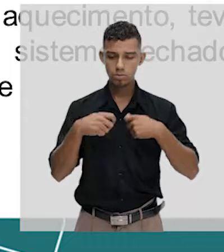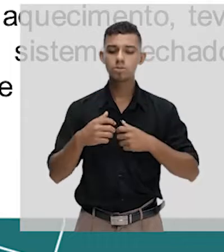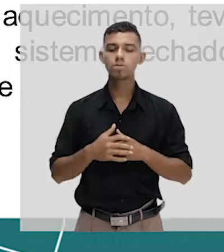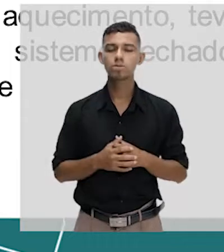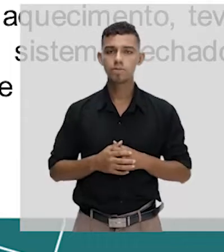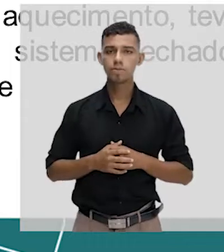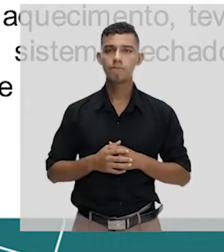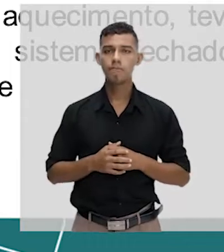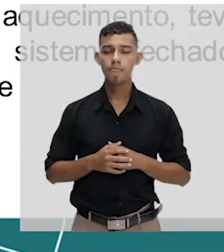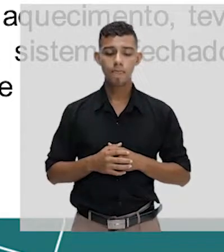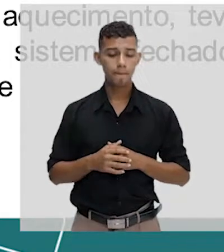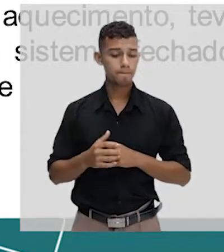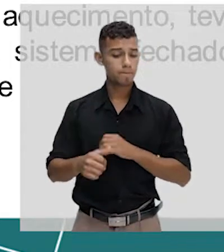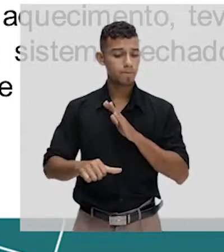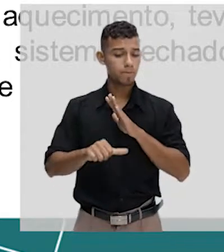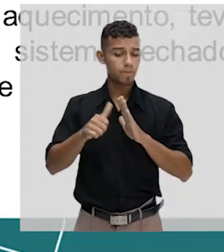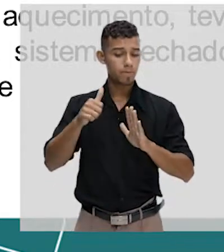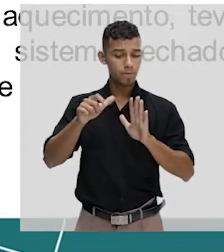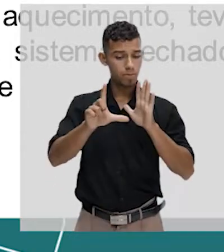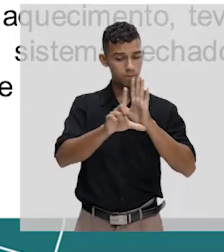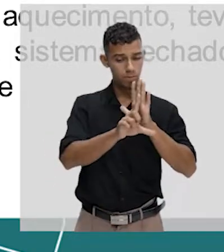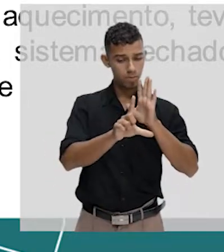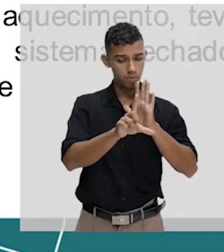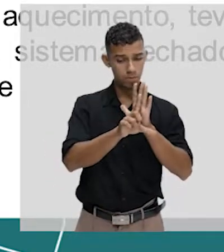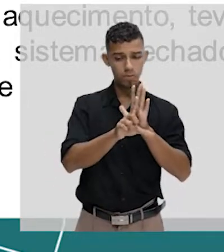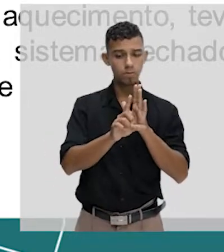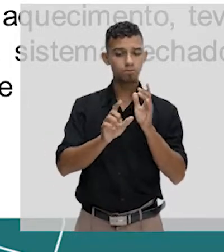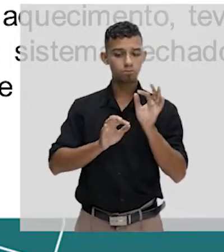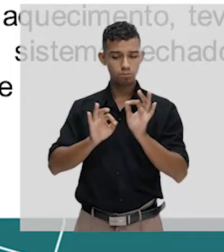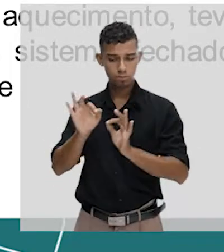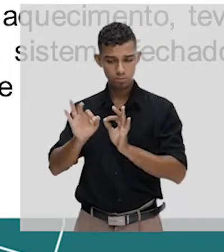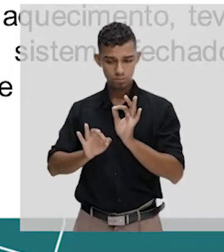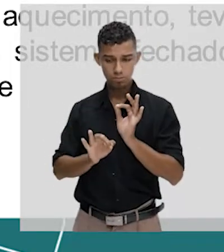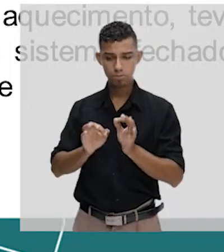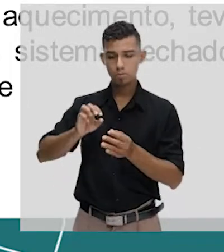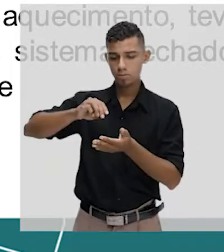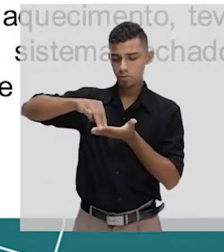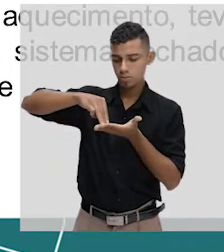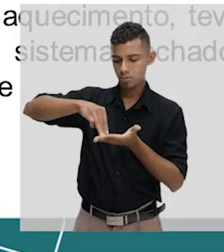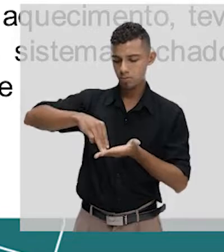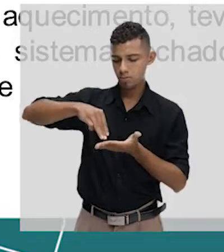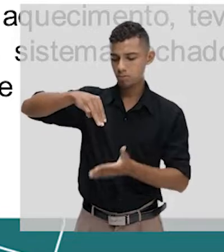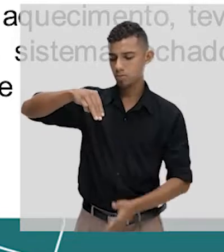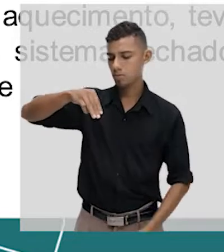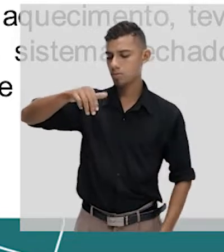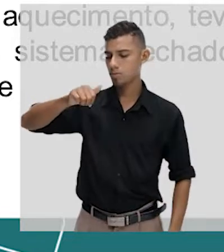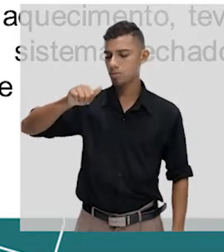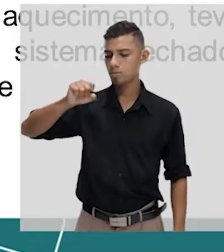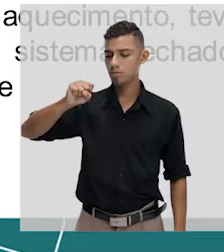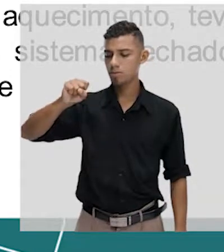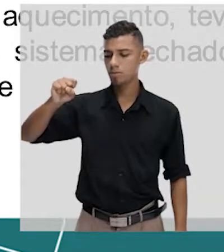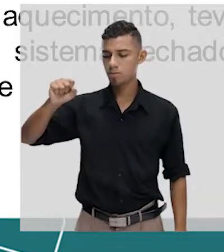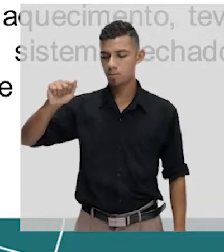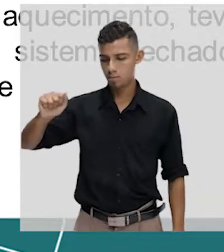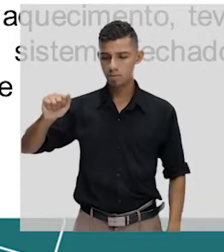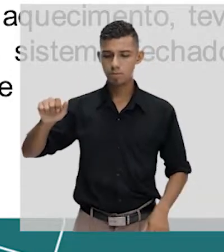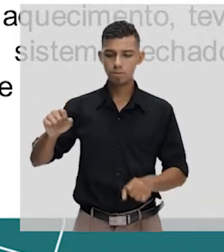Bom, primeira lei ponderal, a lei da conservação da massa. Essa lei foi proposta por volta